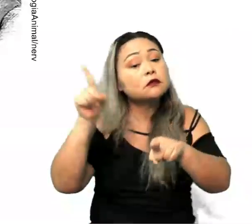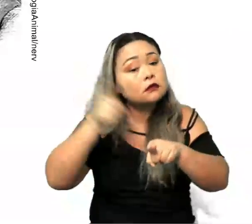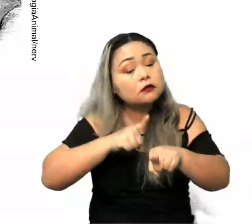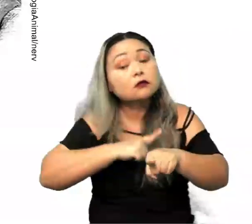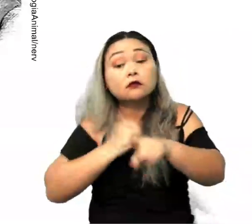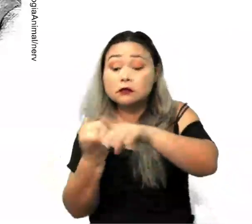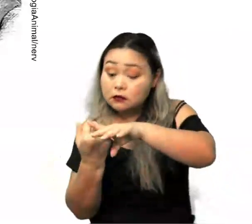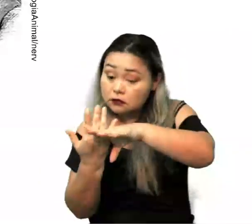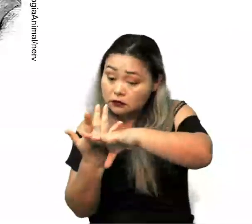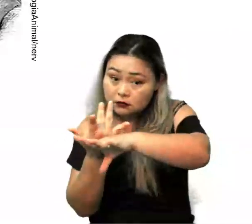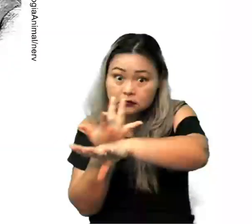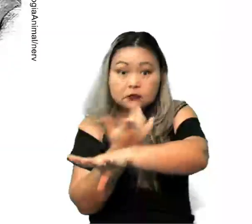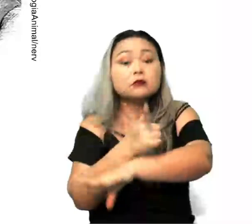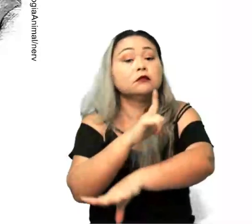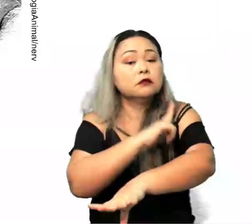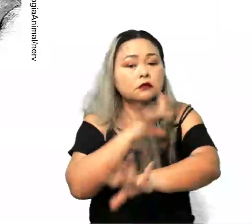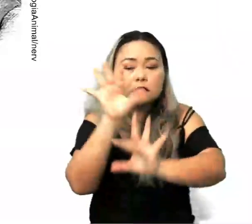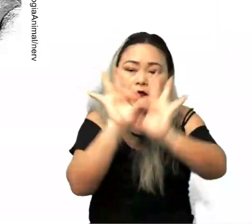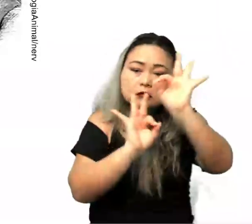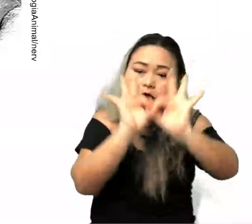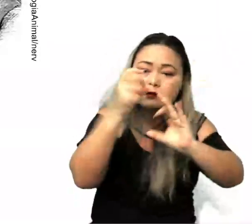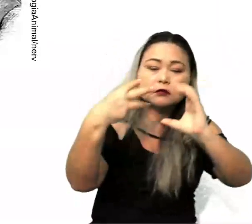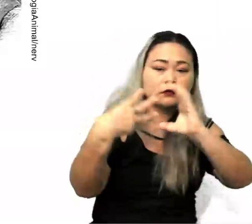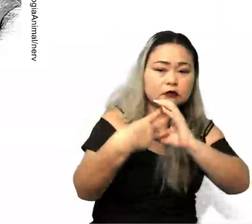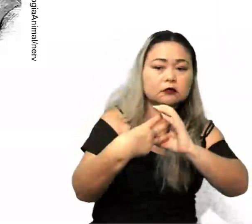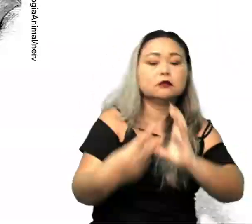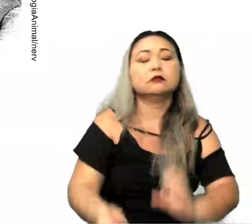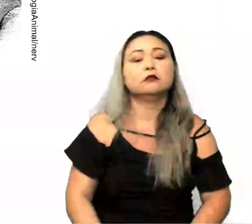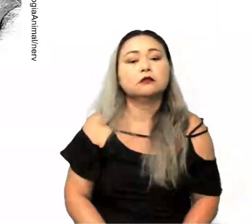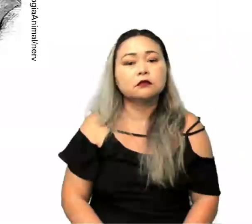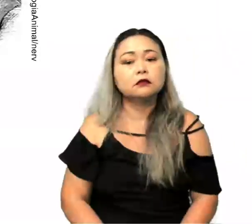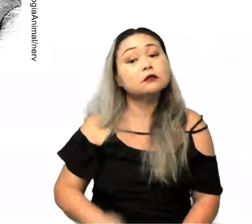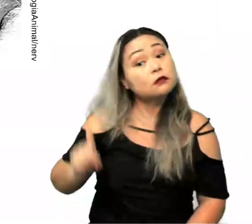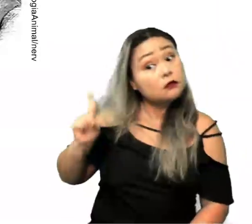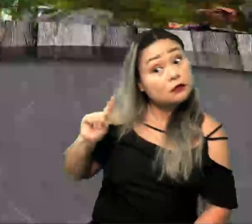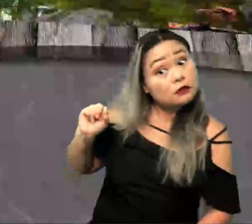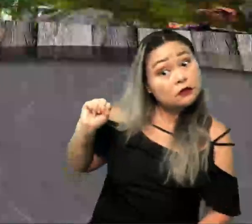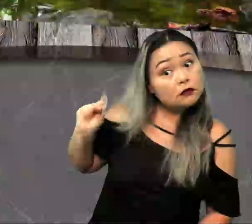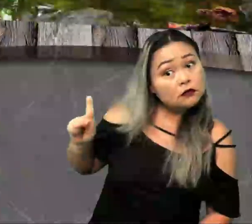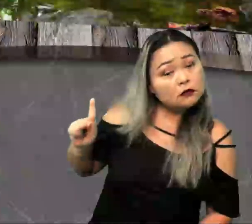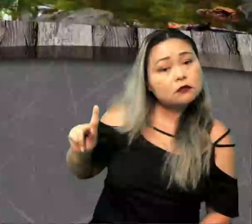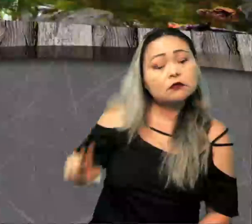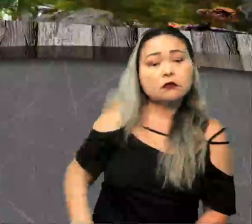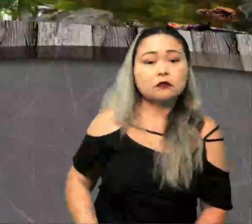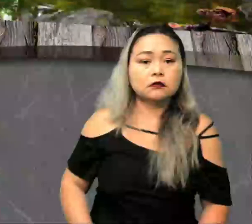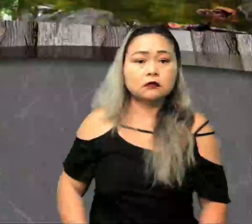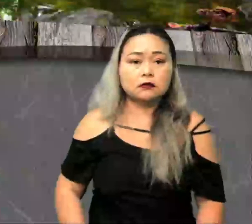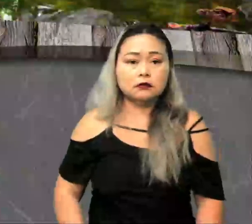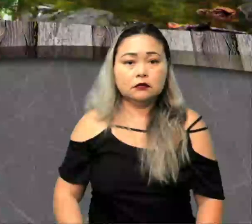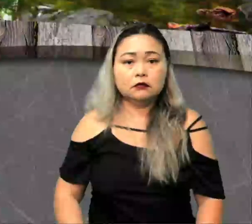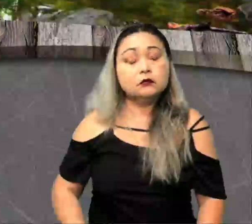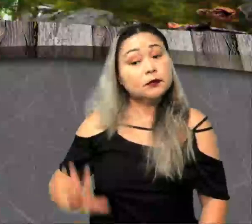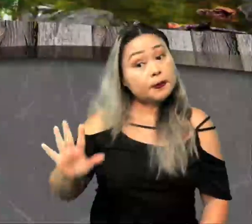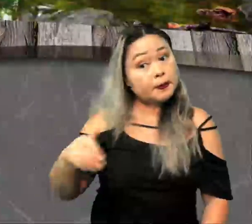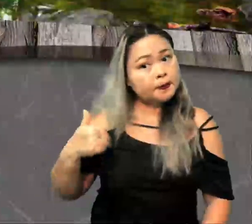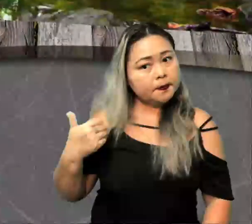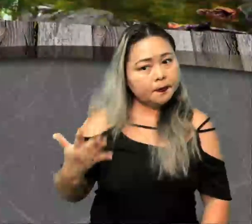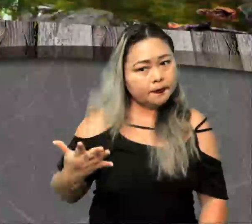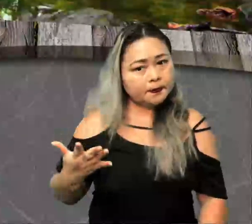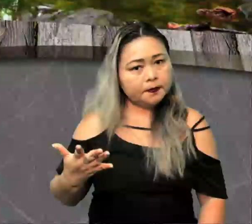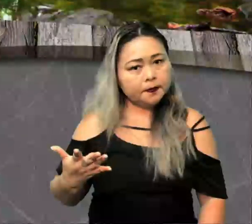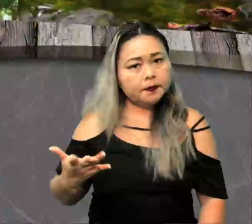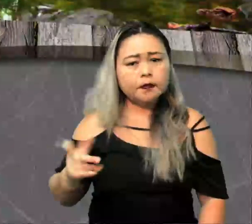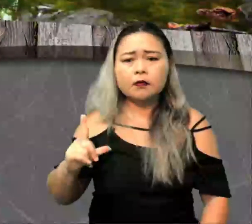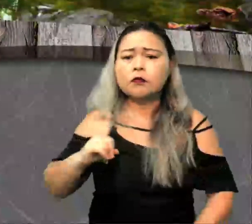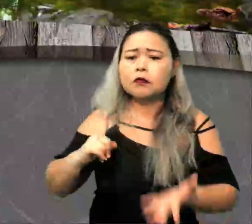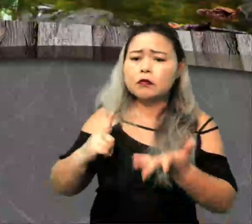também que todas as plantas apresentavam organização celular. Ok, olha aqui para mim. Então, você teve todos